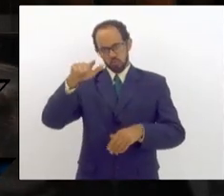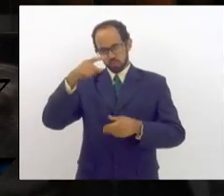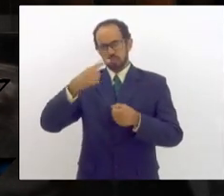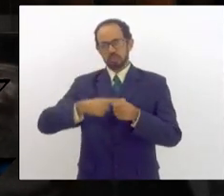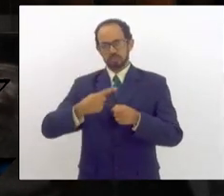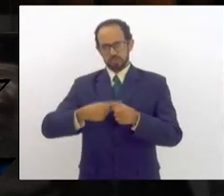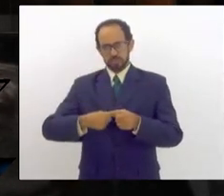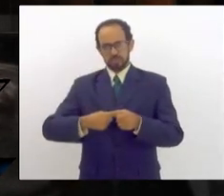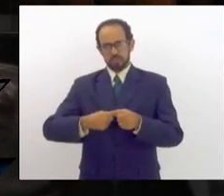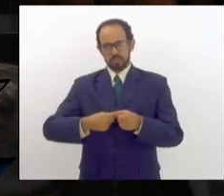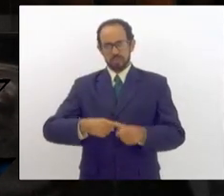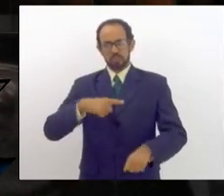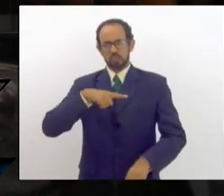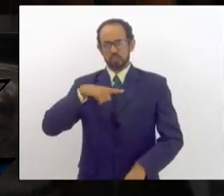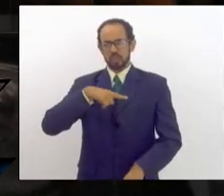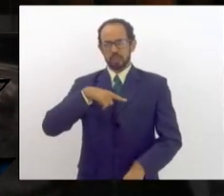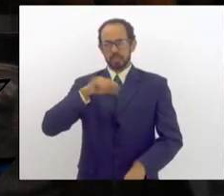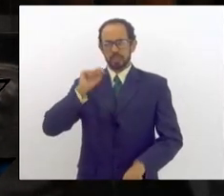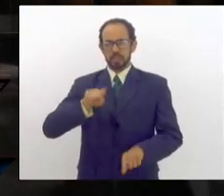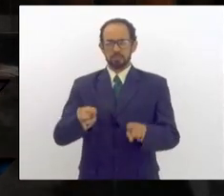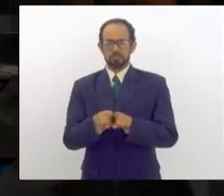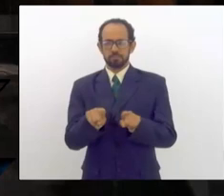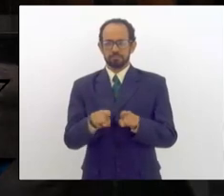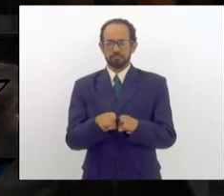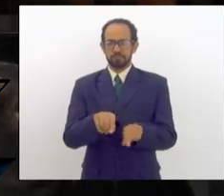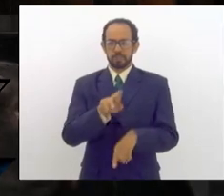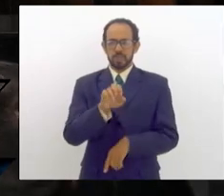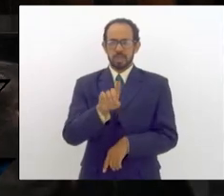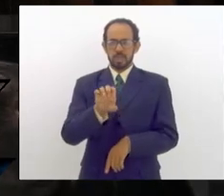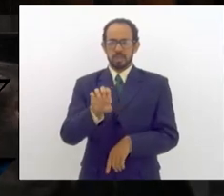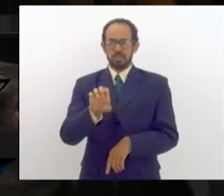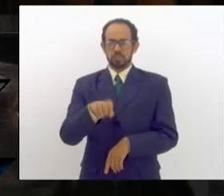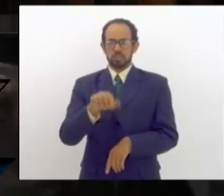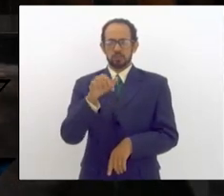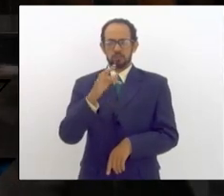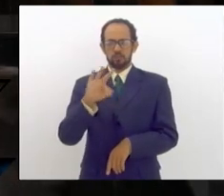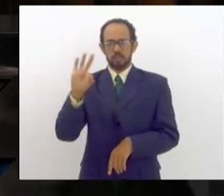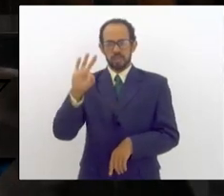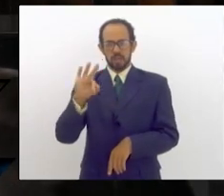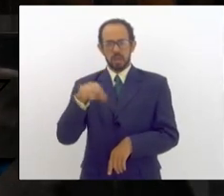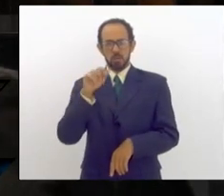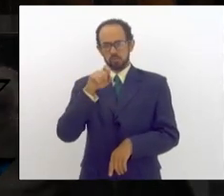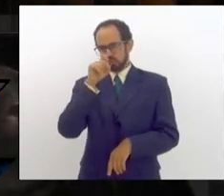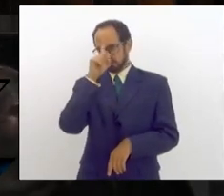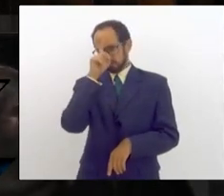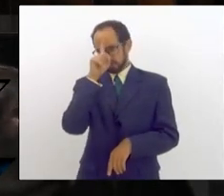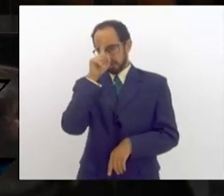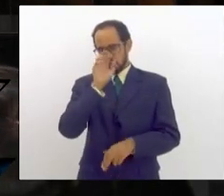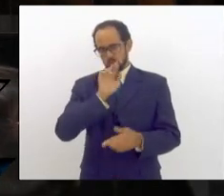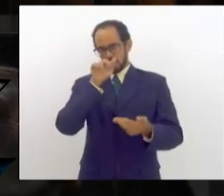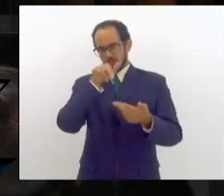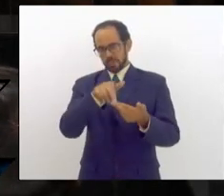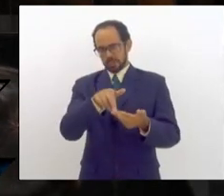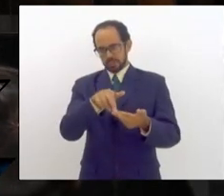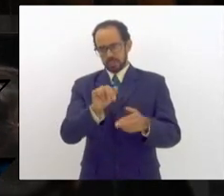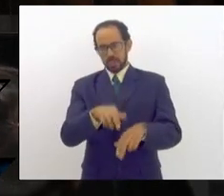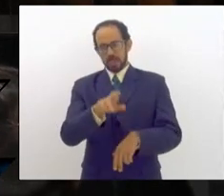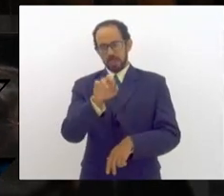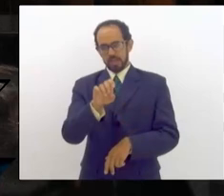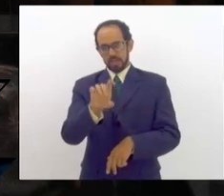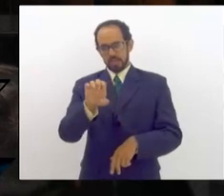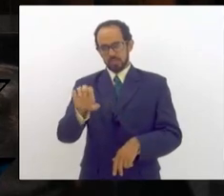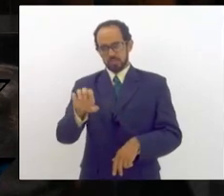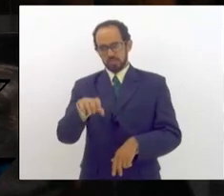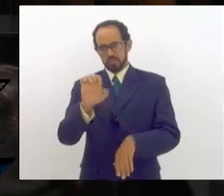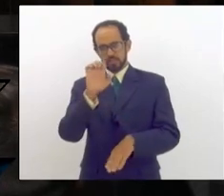cidades Aqui nós temos temos a rede Federal hospitais de referência a rede estadual e os municípios